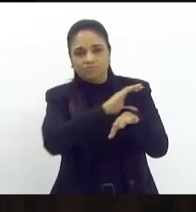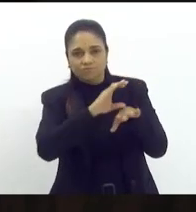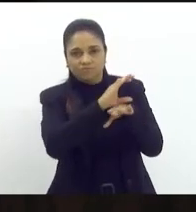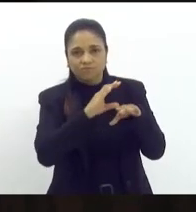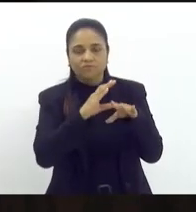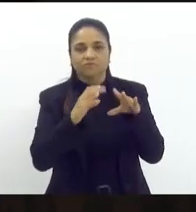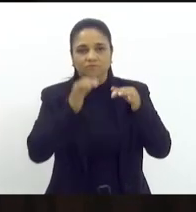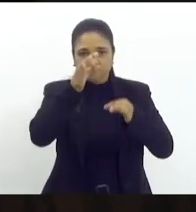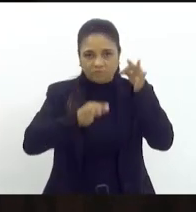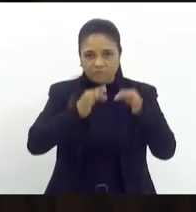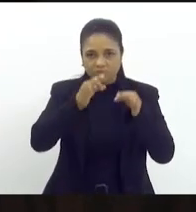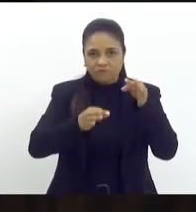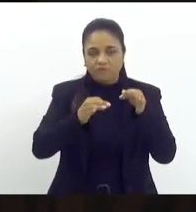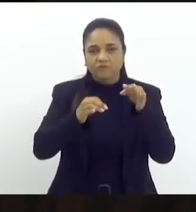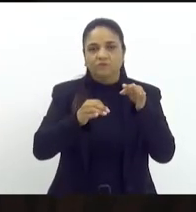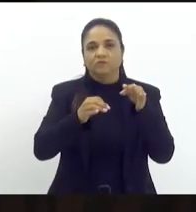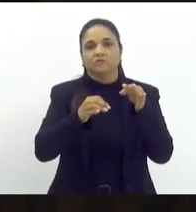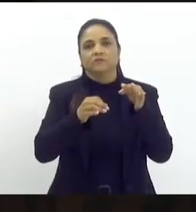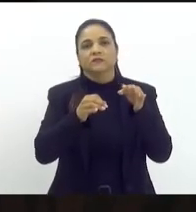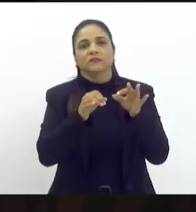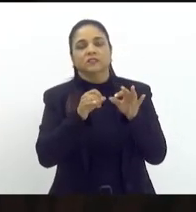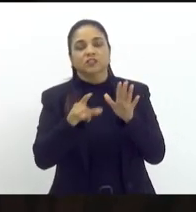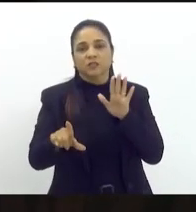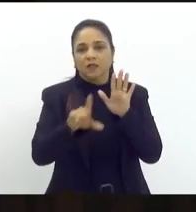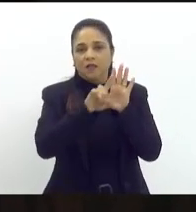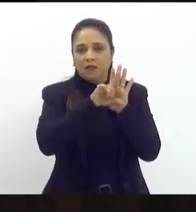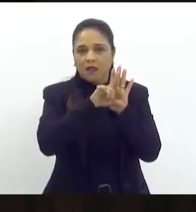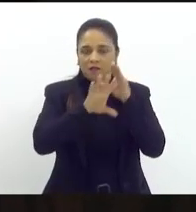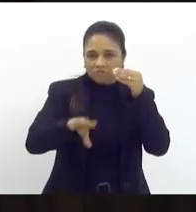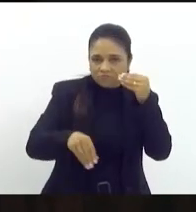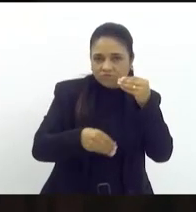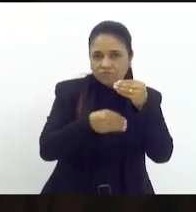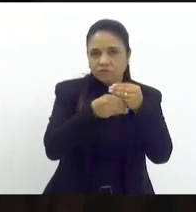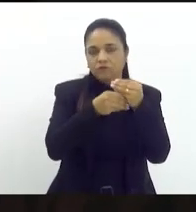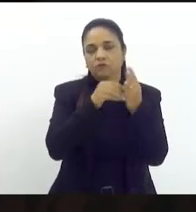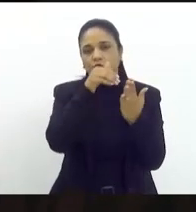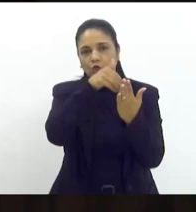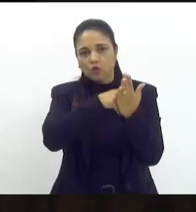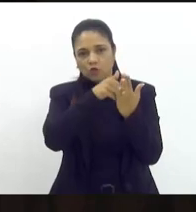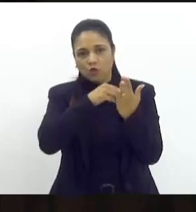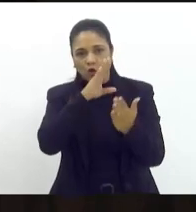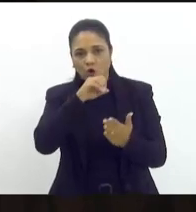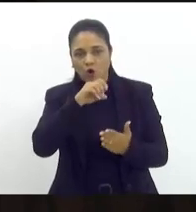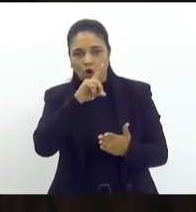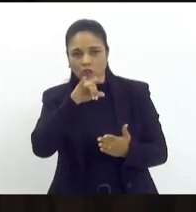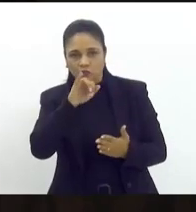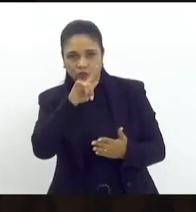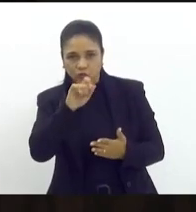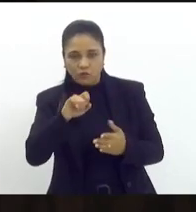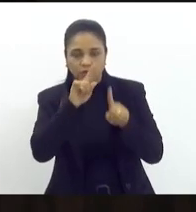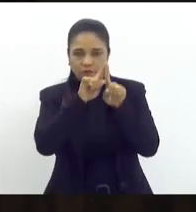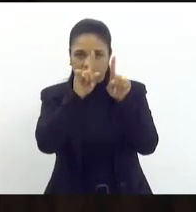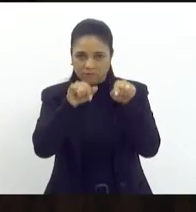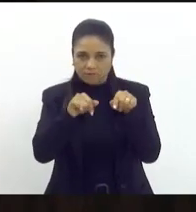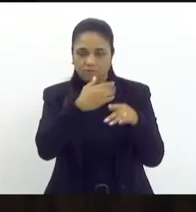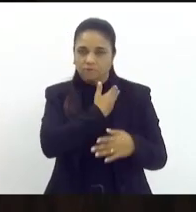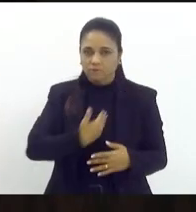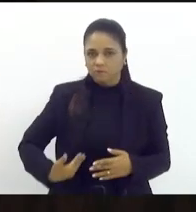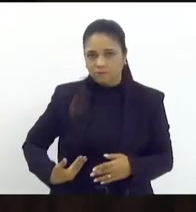de legislação constitucional complementar e códigos e de servidores públicos